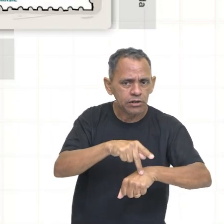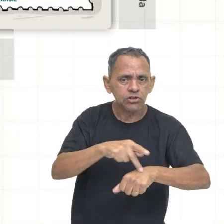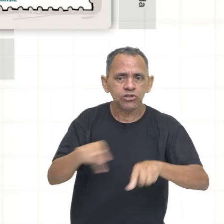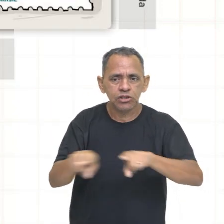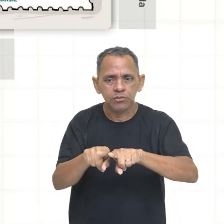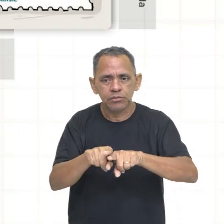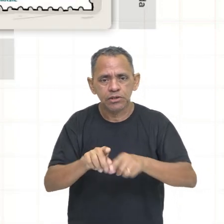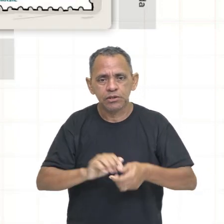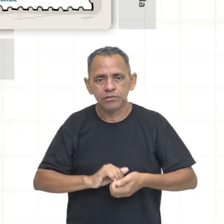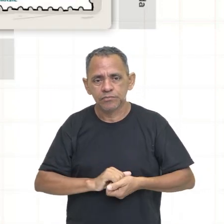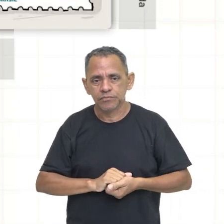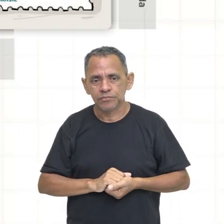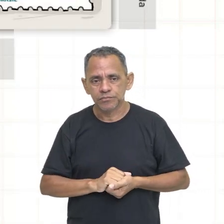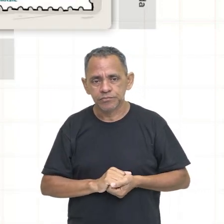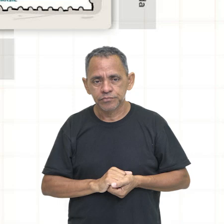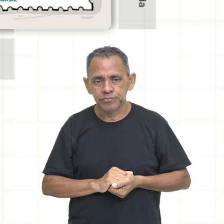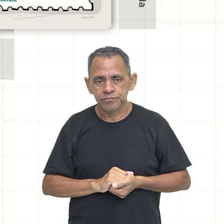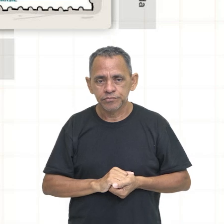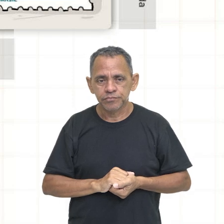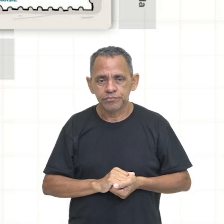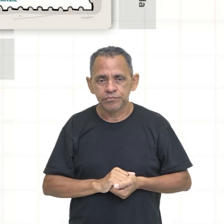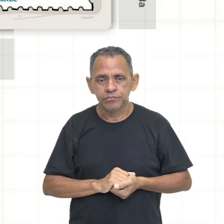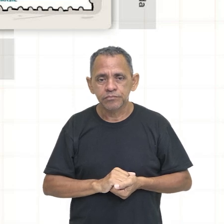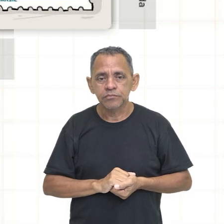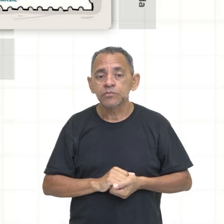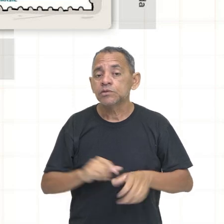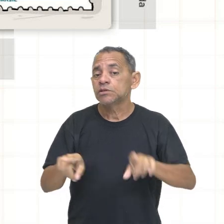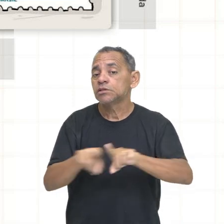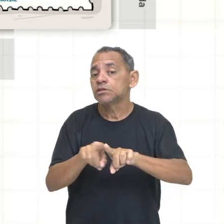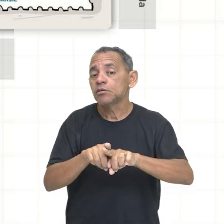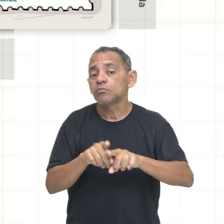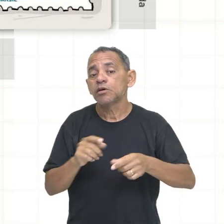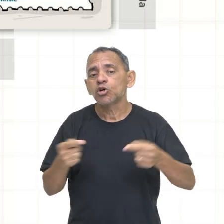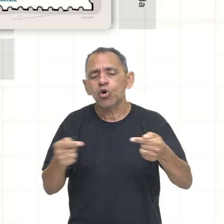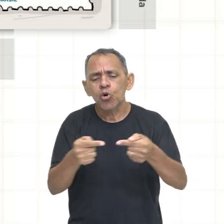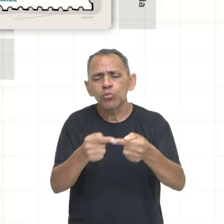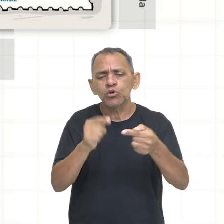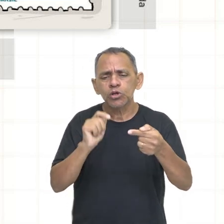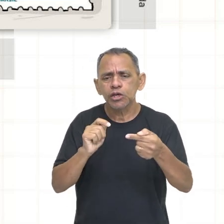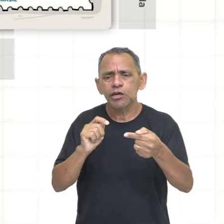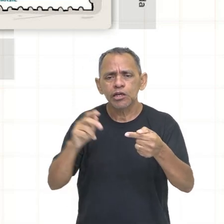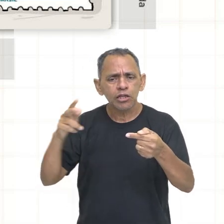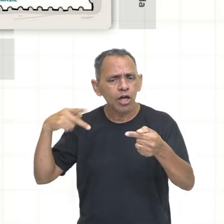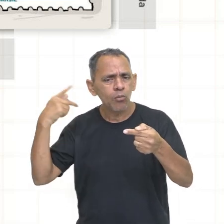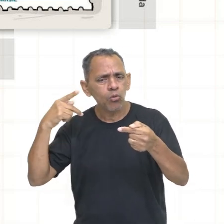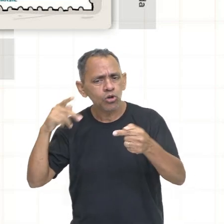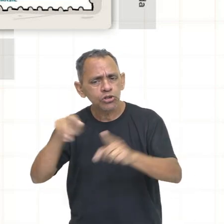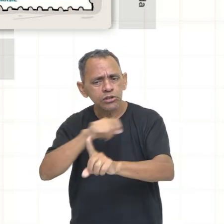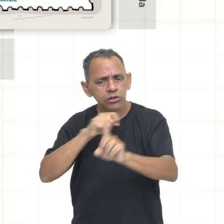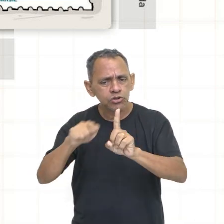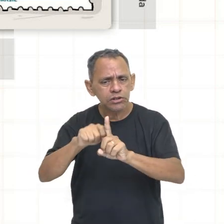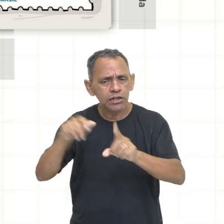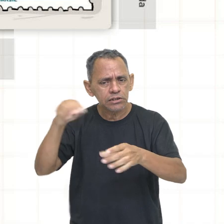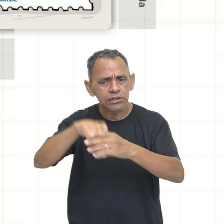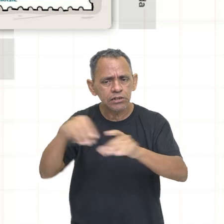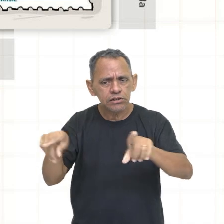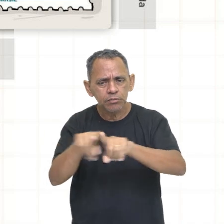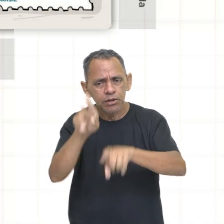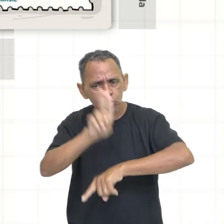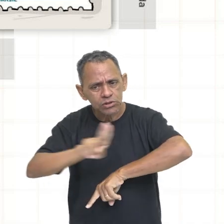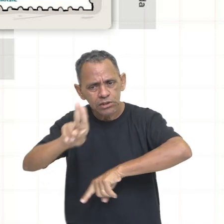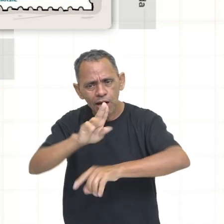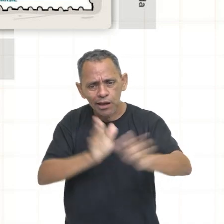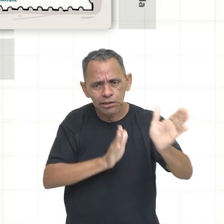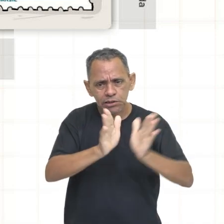certo? Continuando, vamos observar também a questão da política social que era utilizada durante